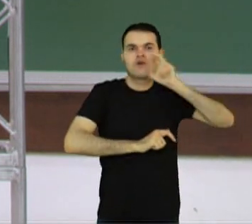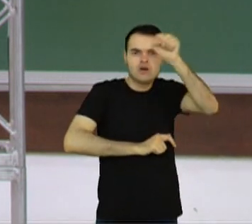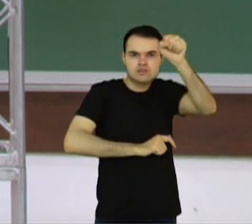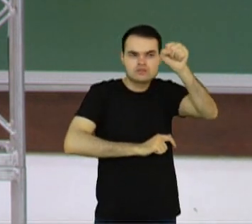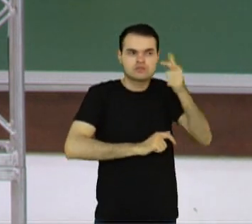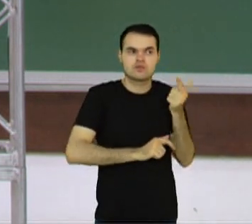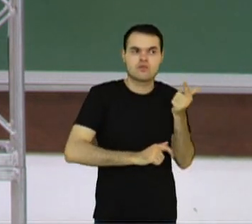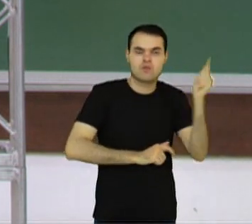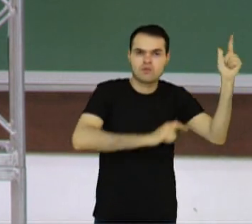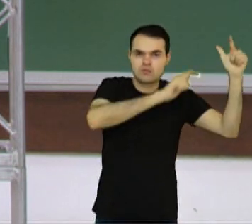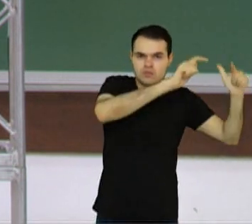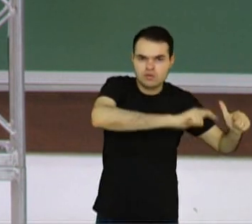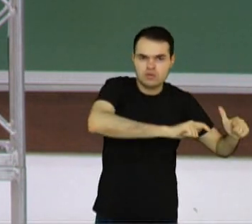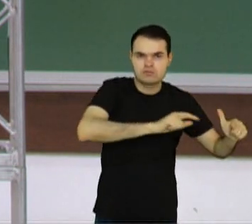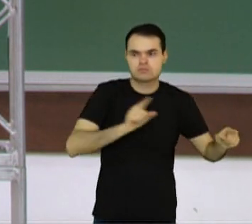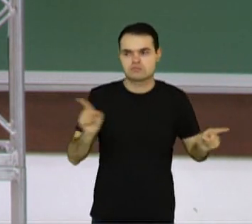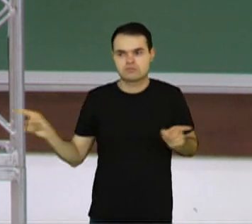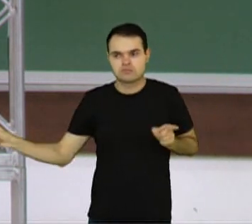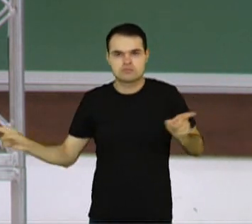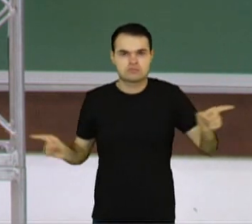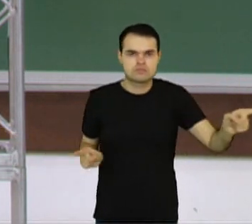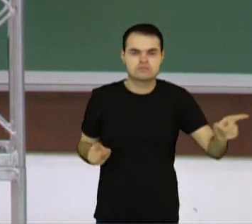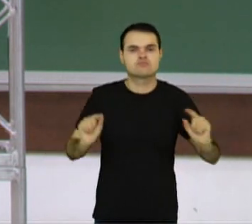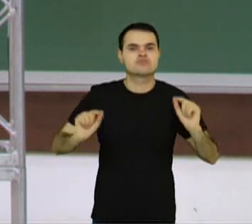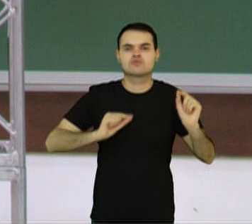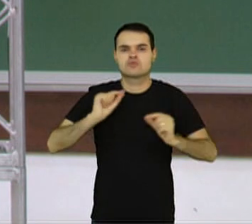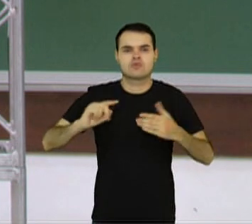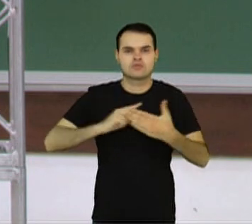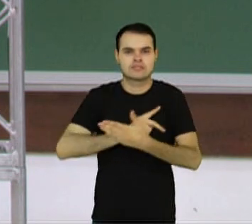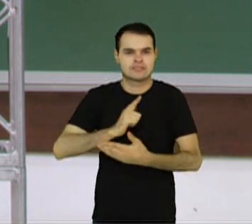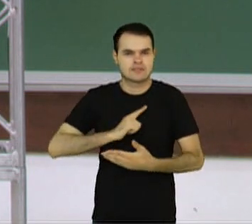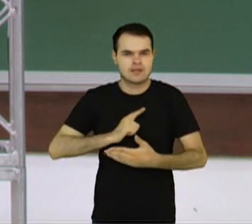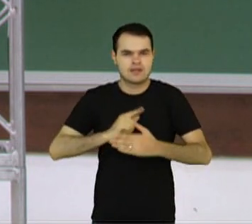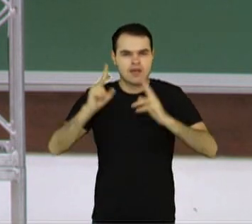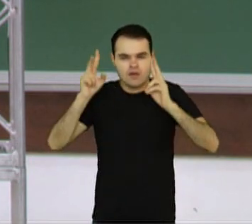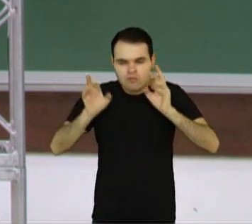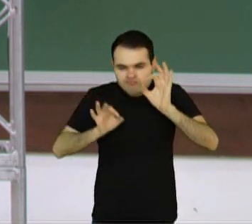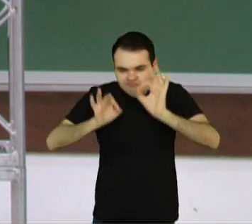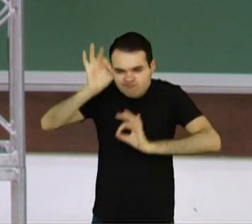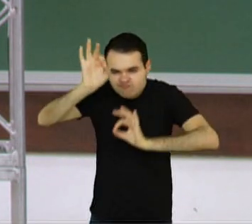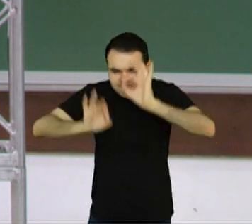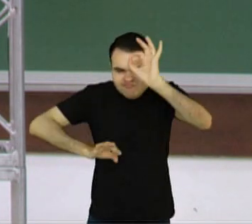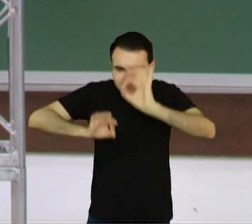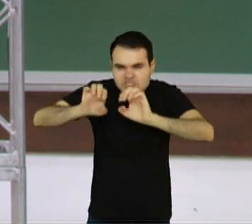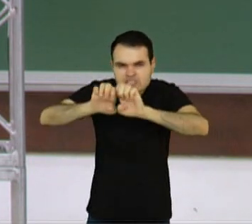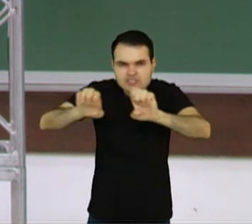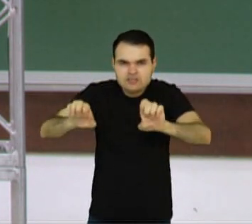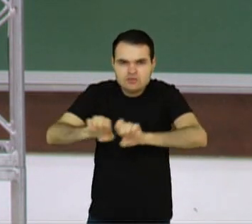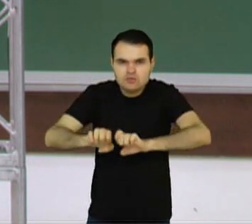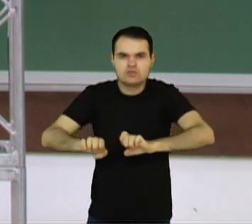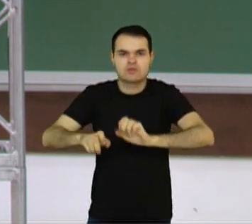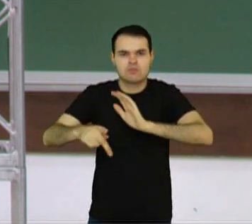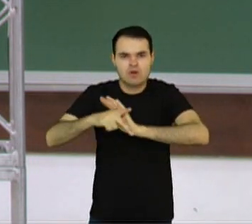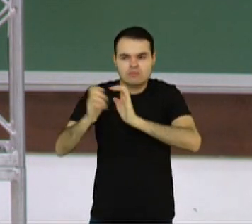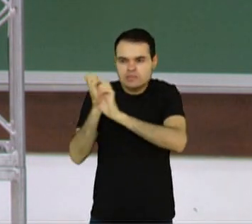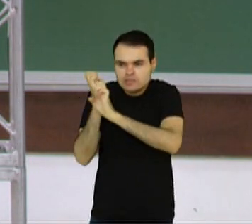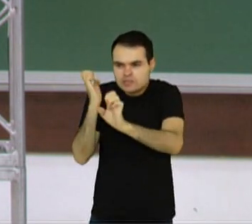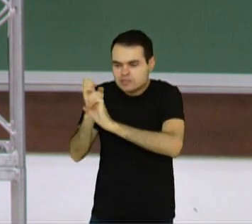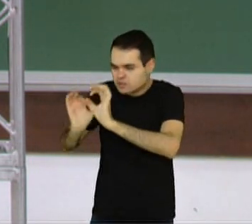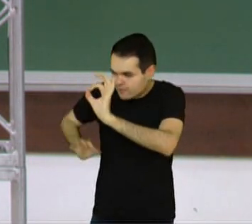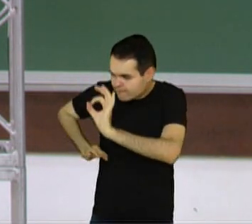ali. Quando acontece isso, então você tem uma engenharia que acaba sendo posicionada dessa forma, onde você consegue